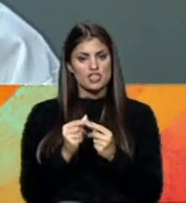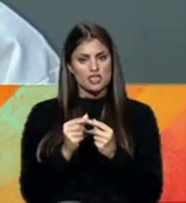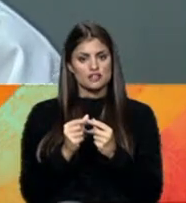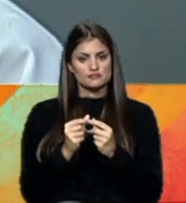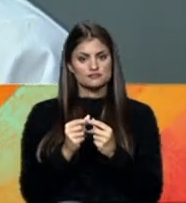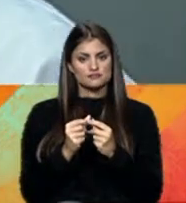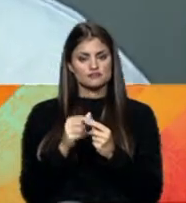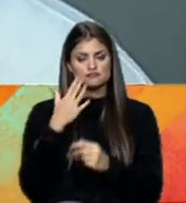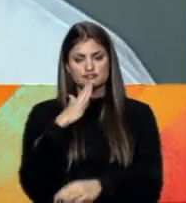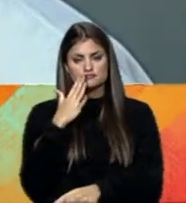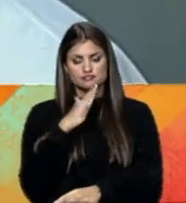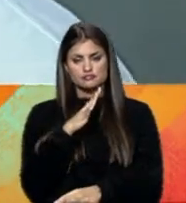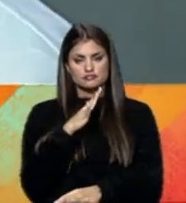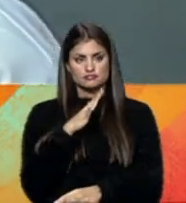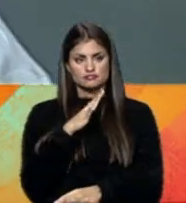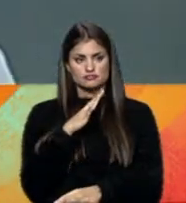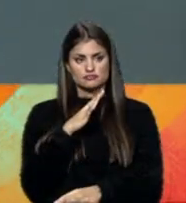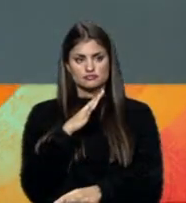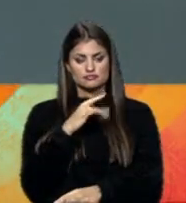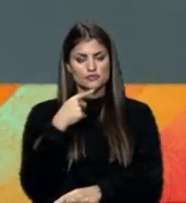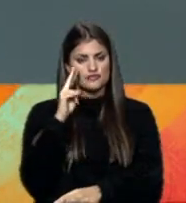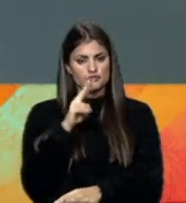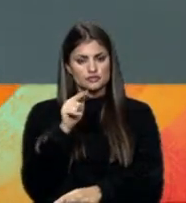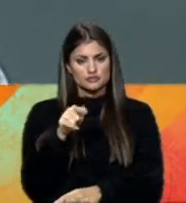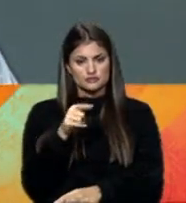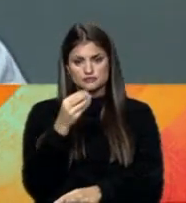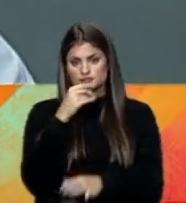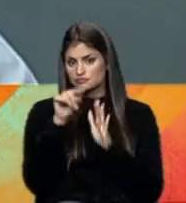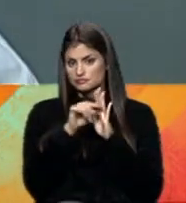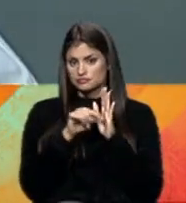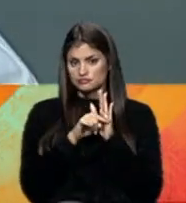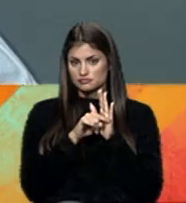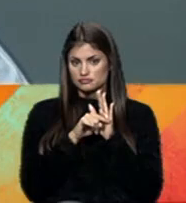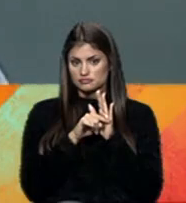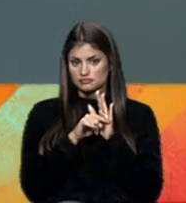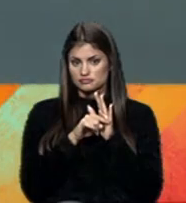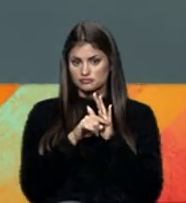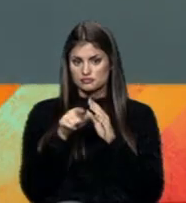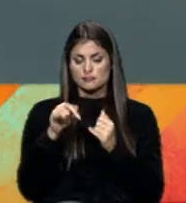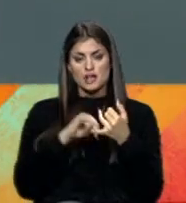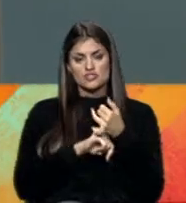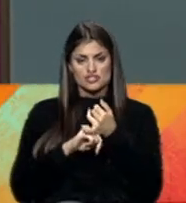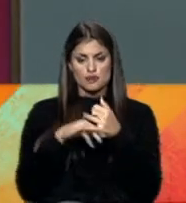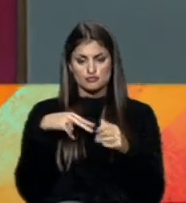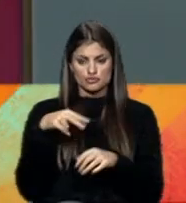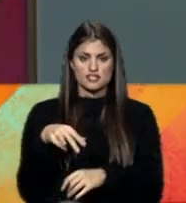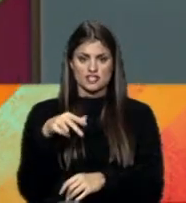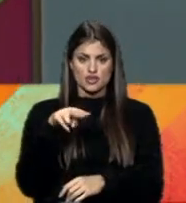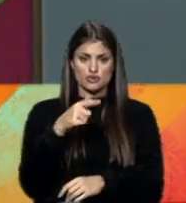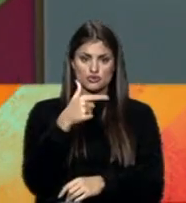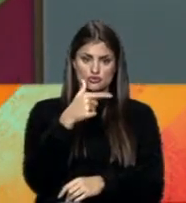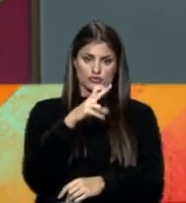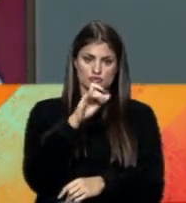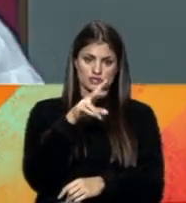vê e foi revista esta receita. Como é sempre, não é? Como é sempre, pela Associação Portuguesa de Nutrição e pela nossa queridíssima